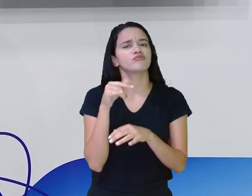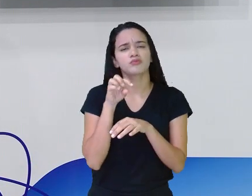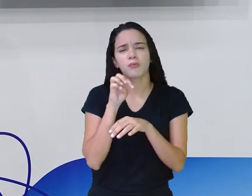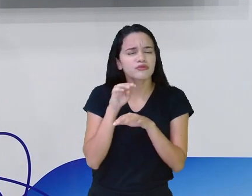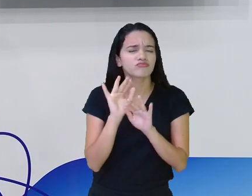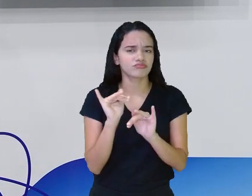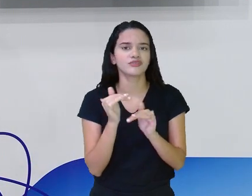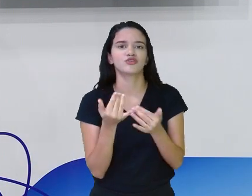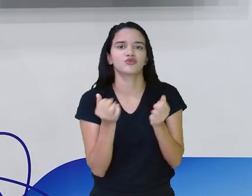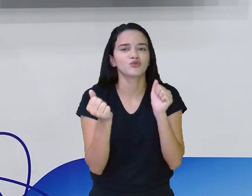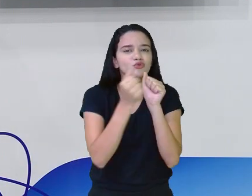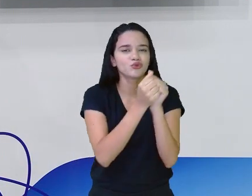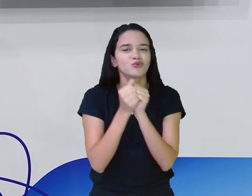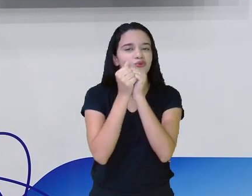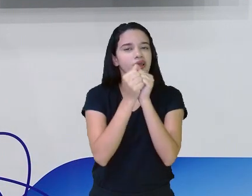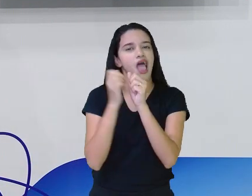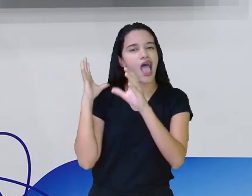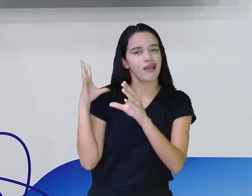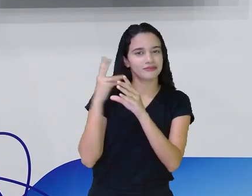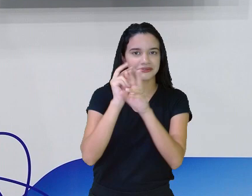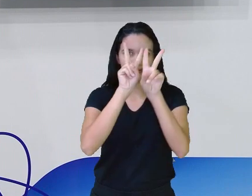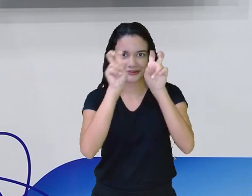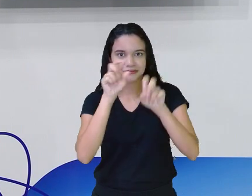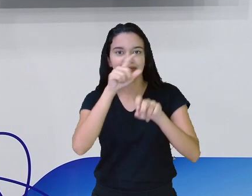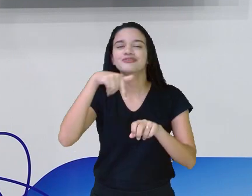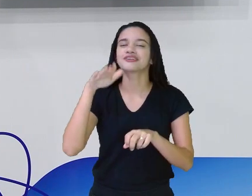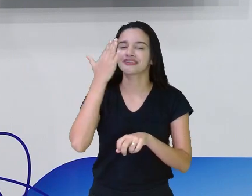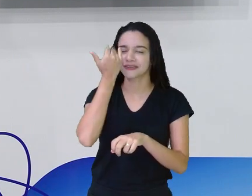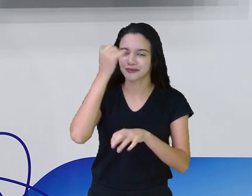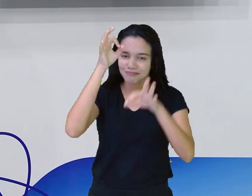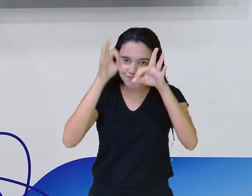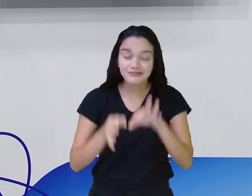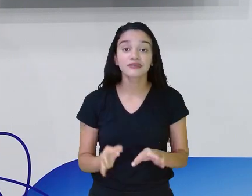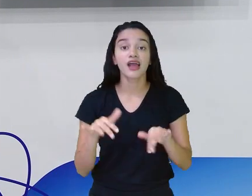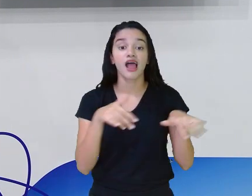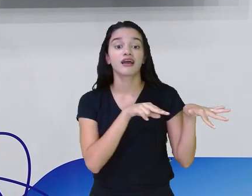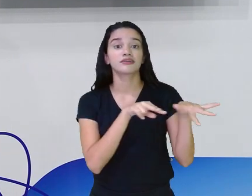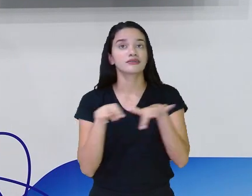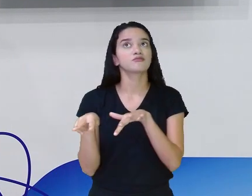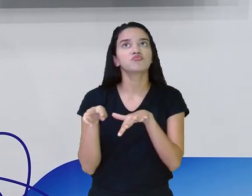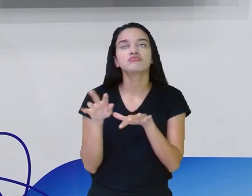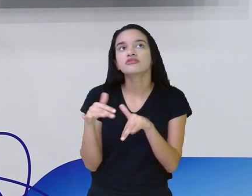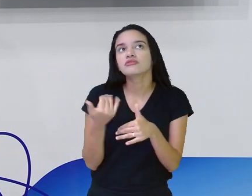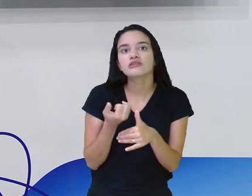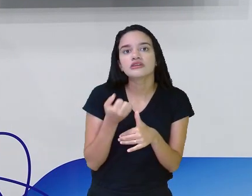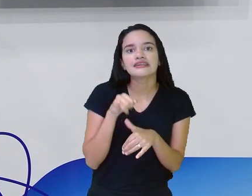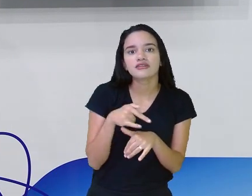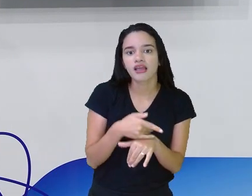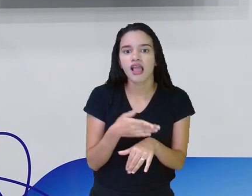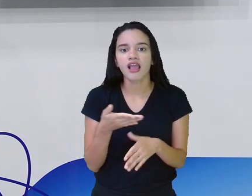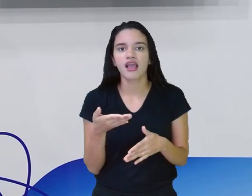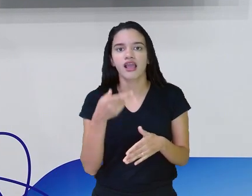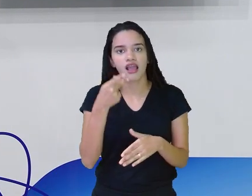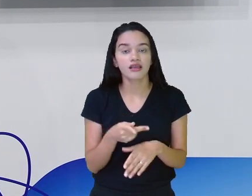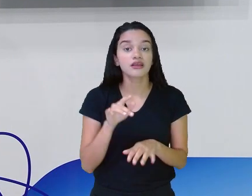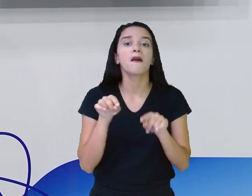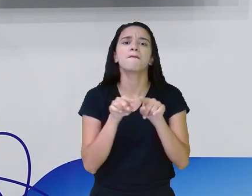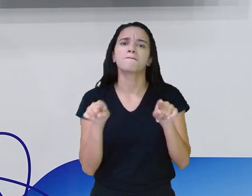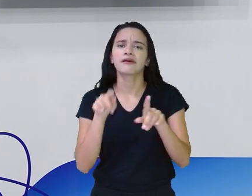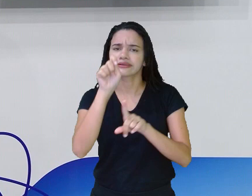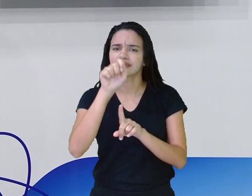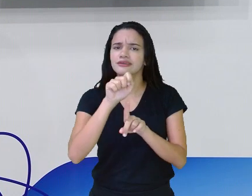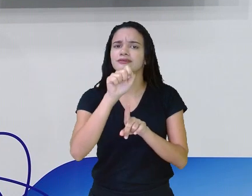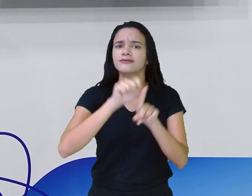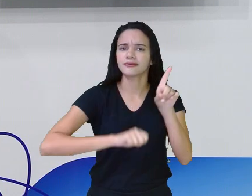um tema que vocês já dominam. Lembrando que essa semana, não lembro se é essa ou se é a próxima, mas esse mês